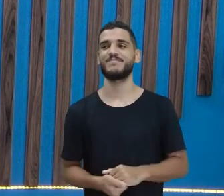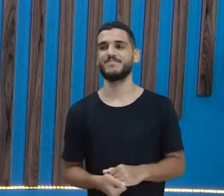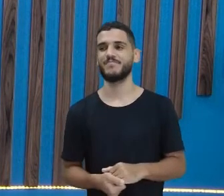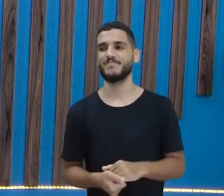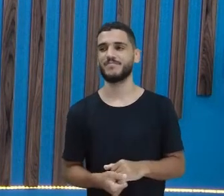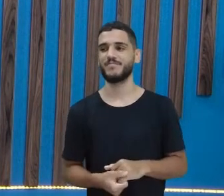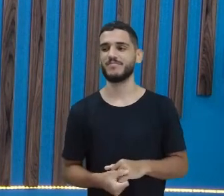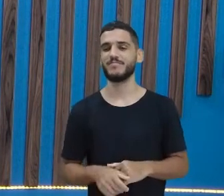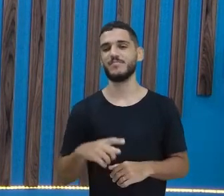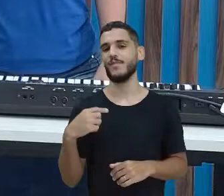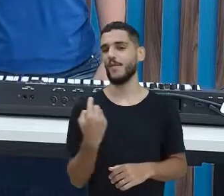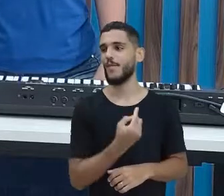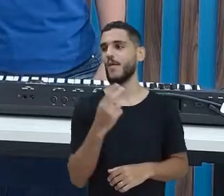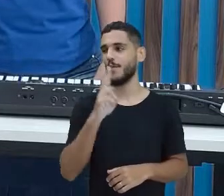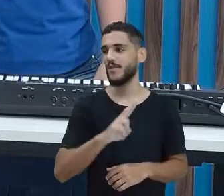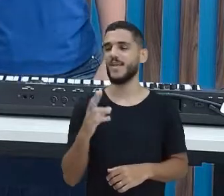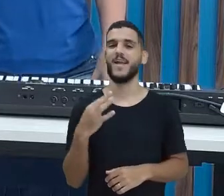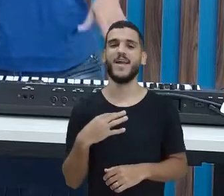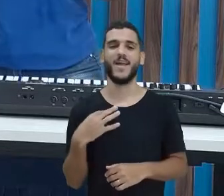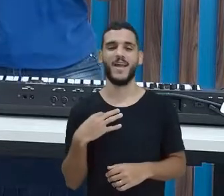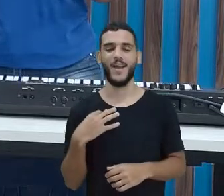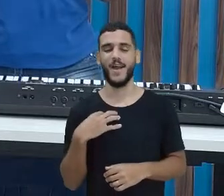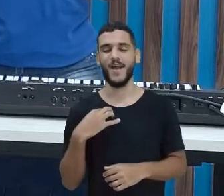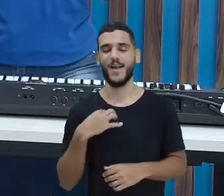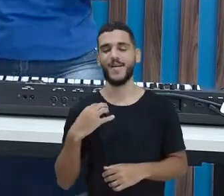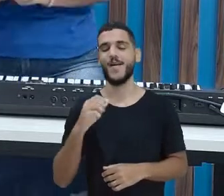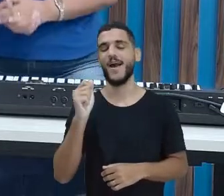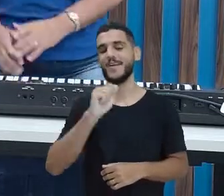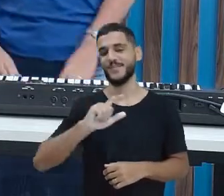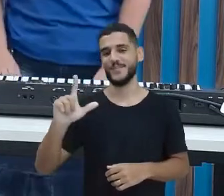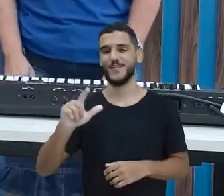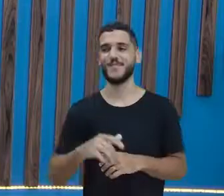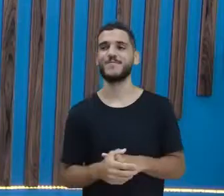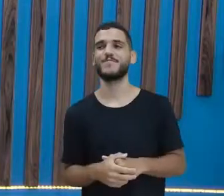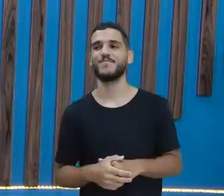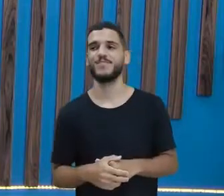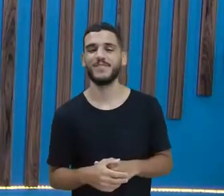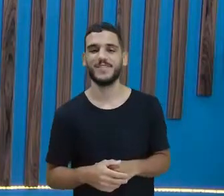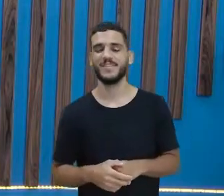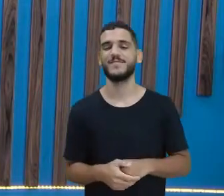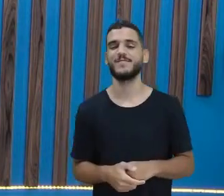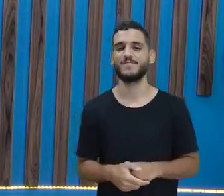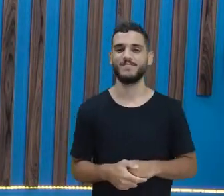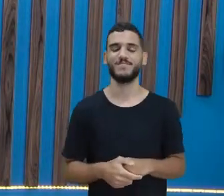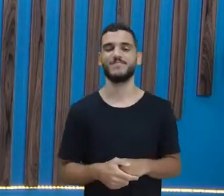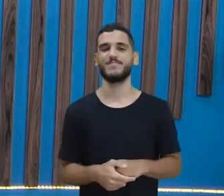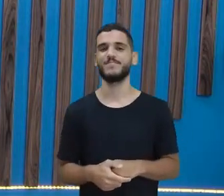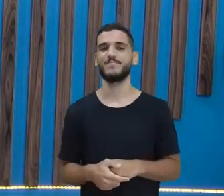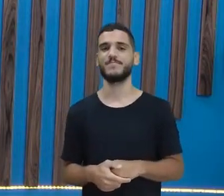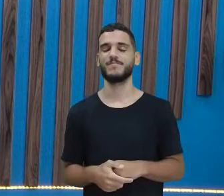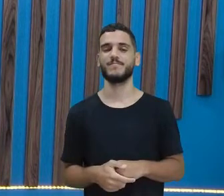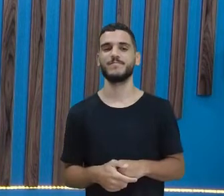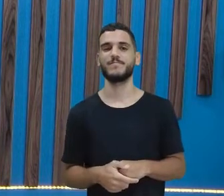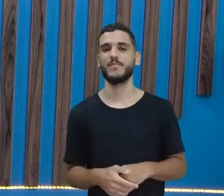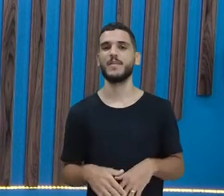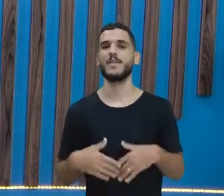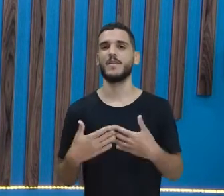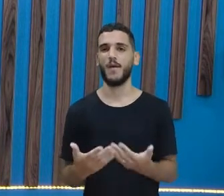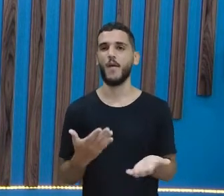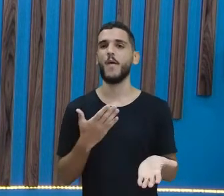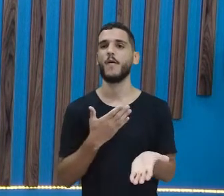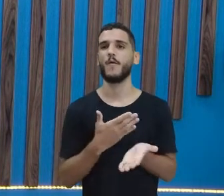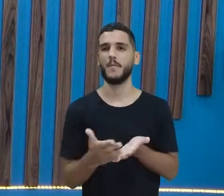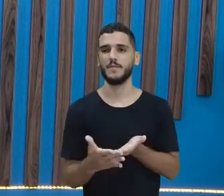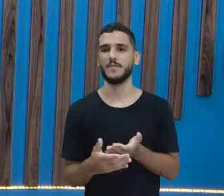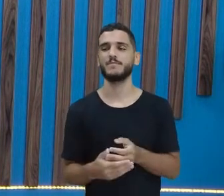Engraçado que a gente está de azul, combinou, não foi? Tá tudo no azul. Tudo azul na sexta-feira para começar feliz. Olha só, vamos começar